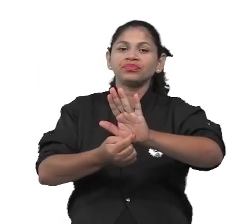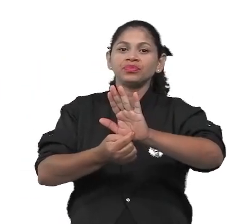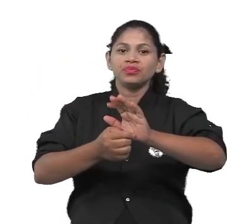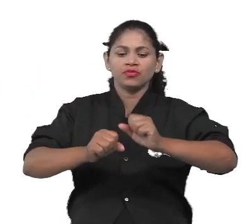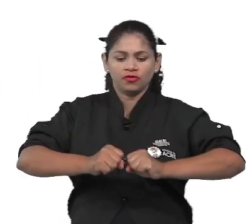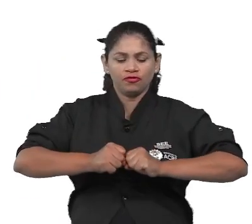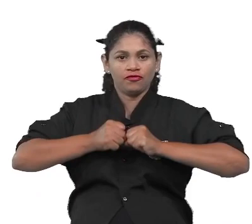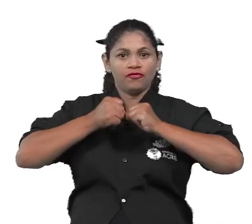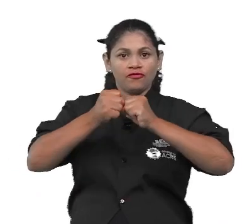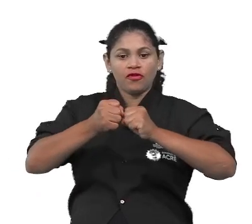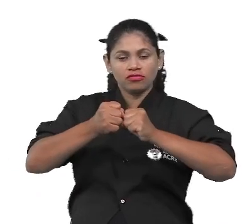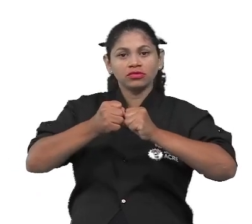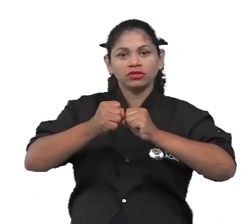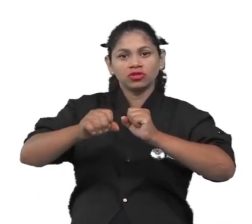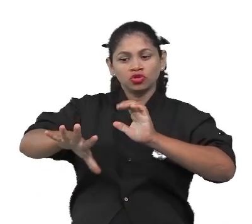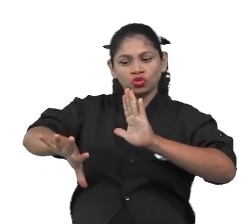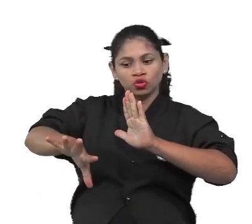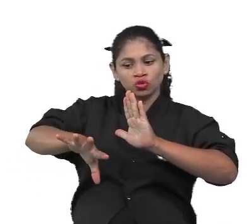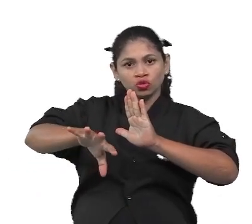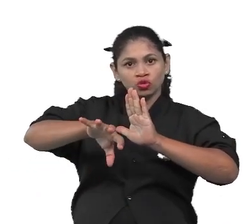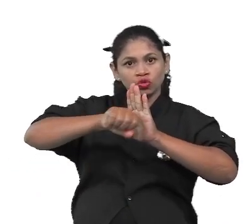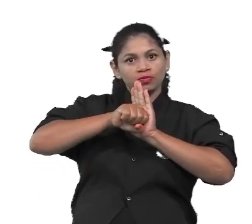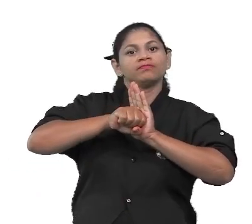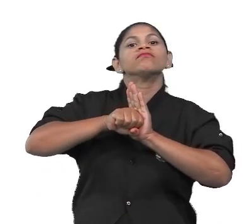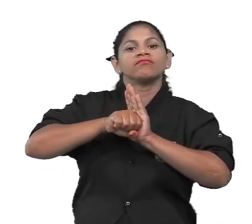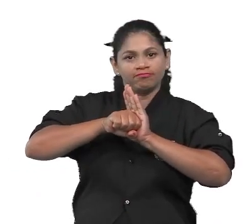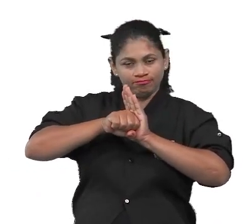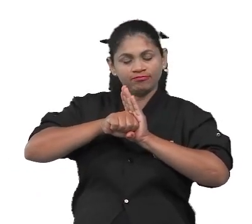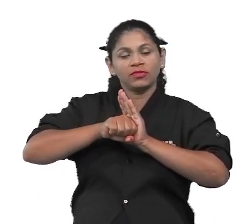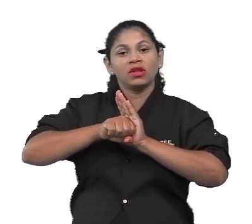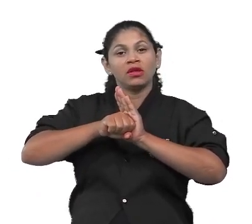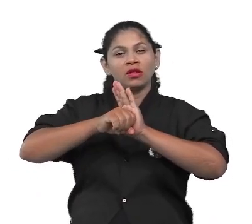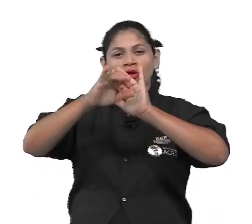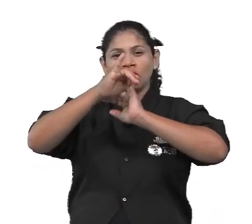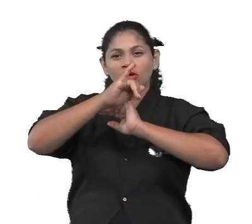força magnética, né? Então, ele publicou um livro chamado The